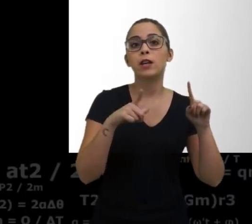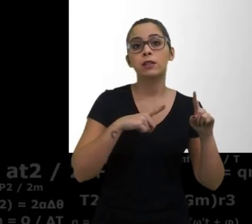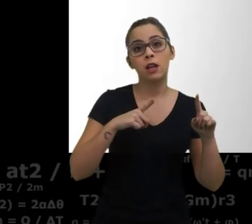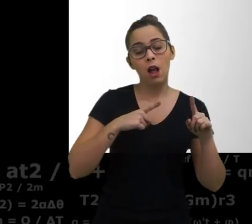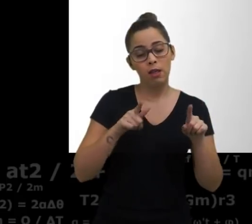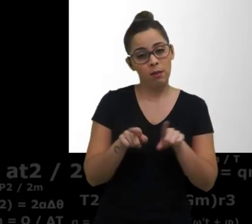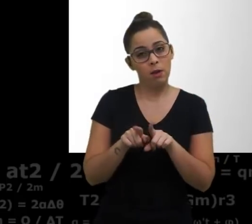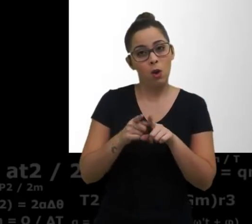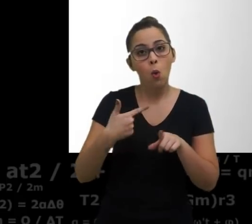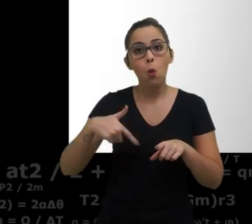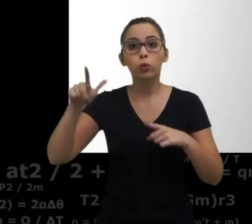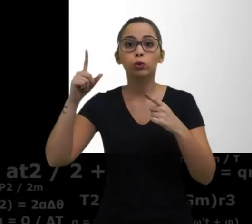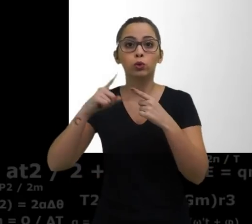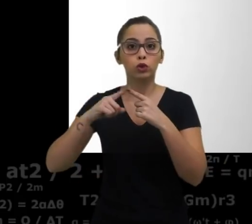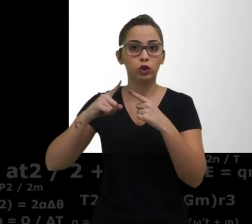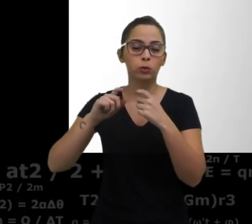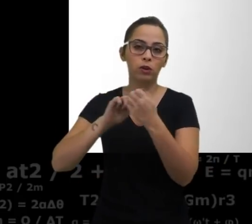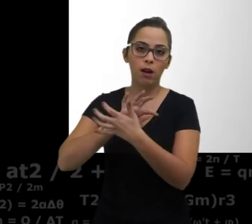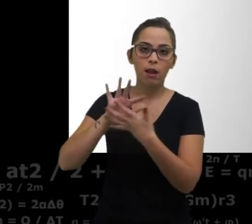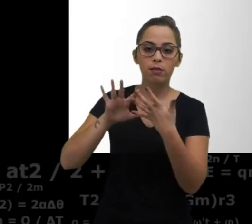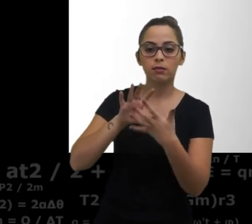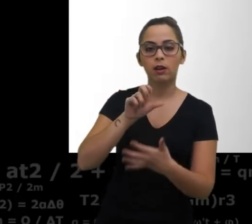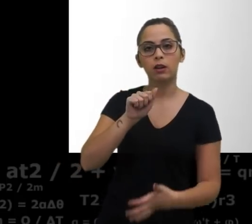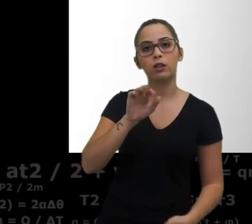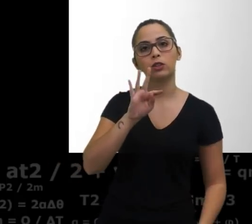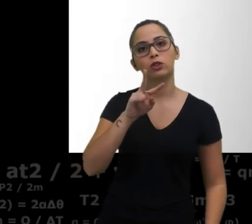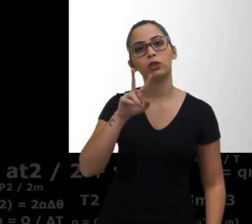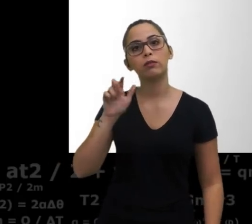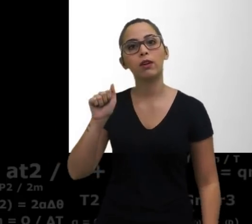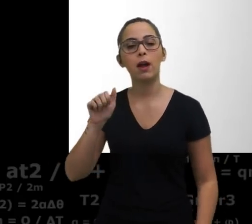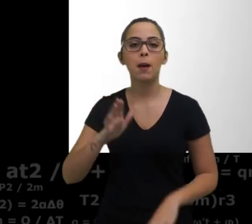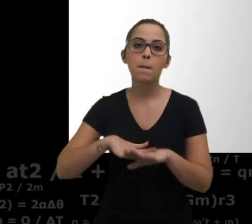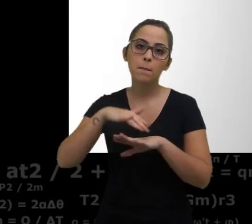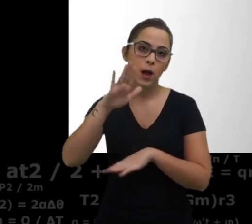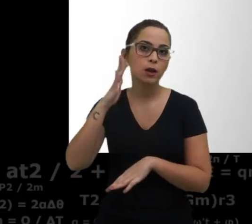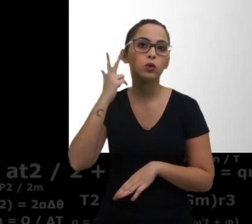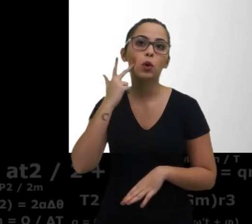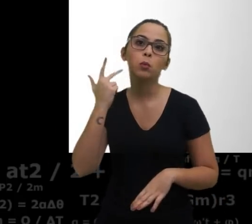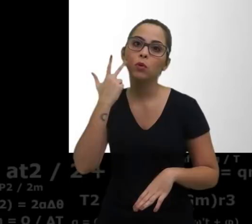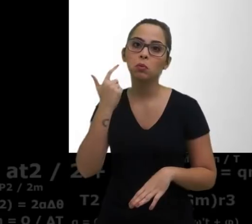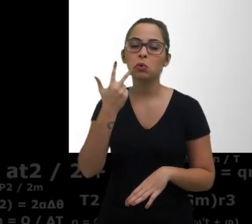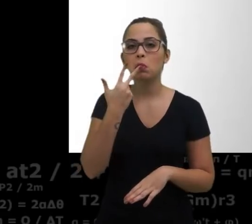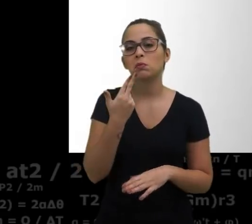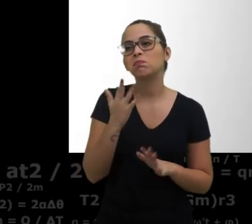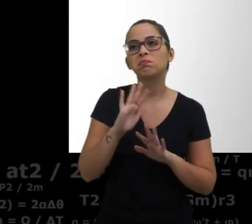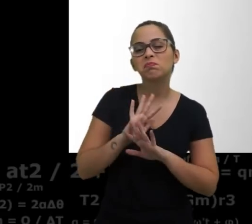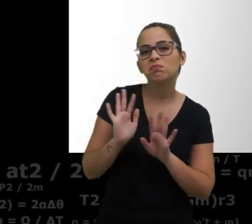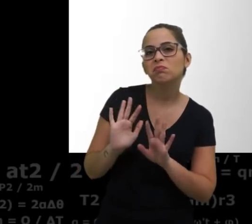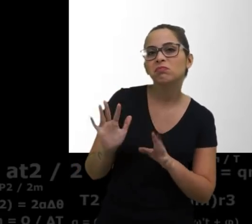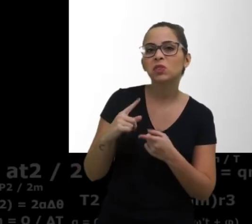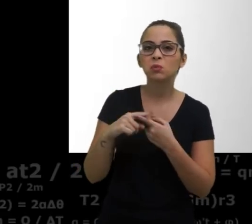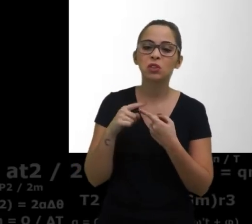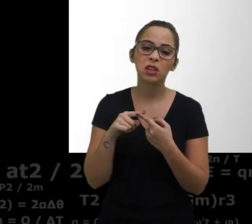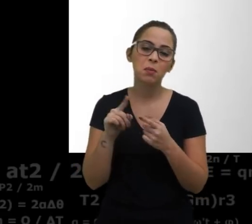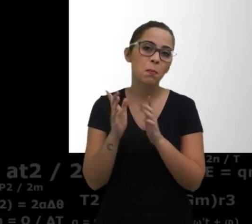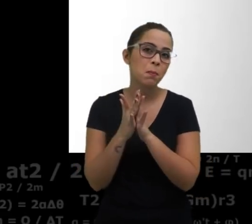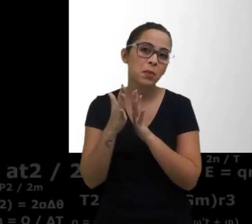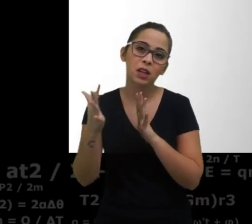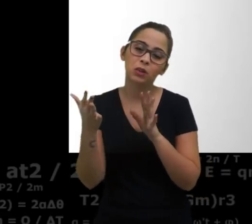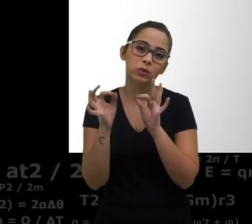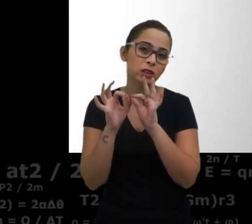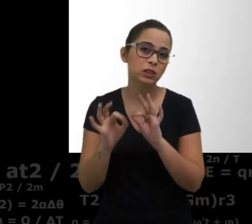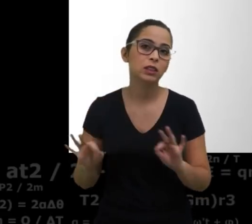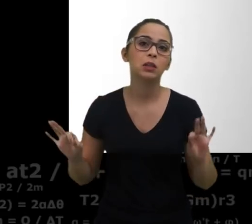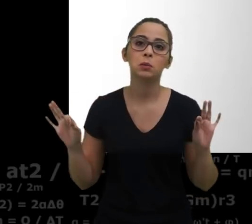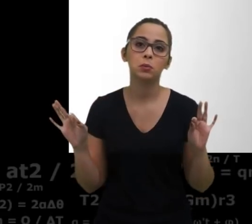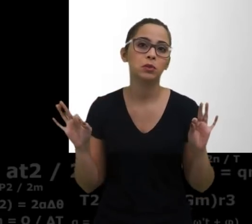continuando aqui, o que isso significa? Então, num quasar, o buraco negro supermassivo, que está lá no centro dessa galáxia, ele vai engolir